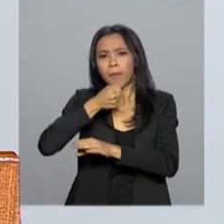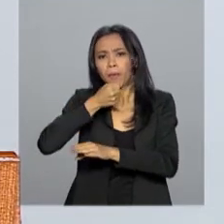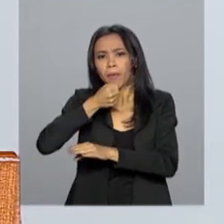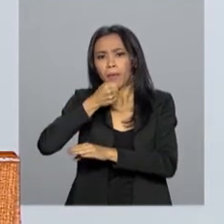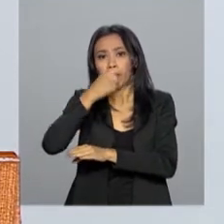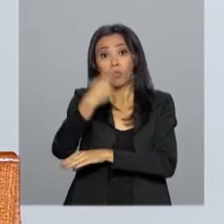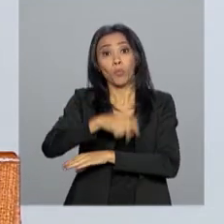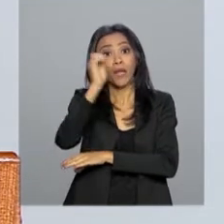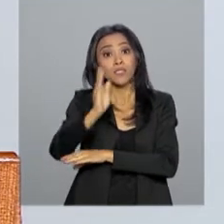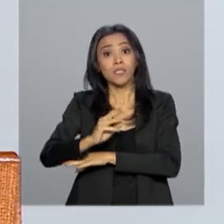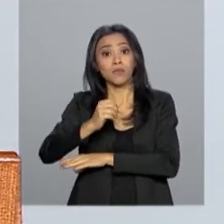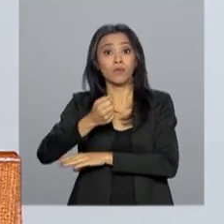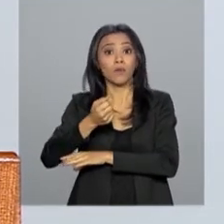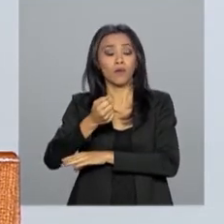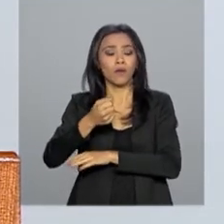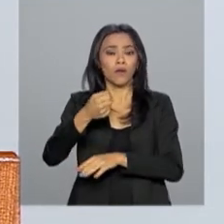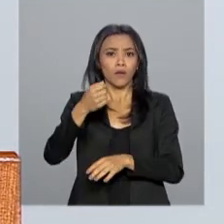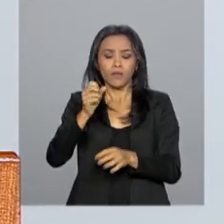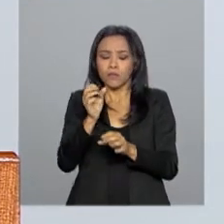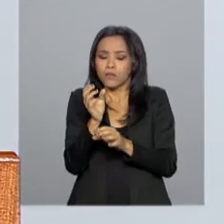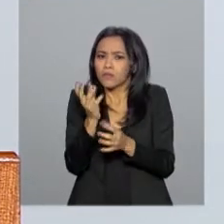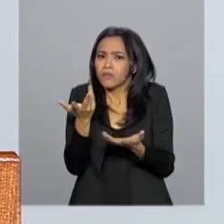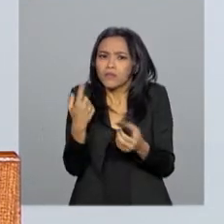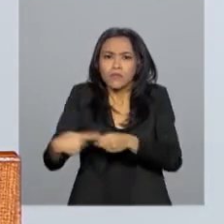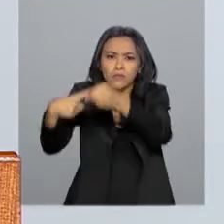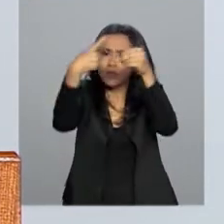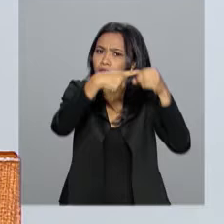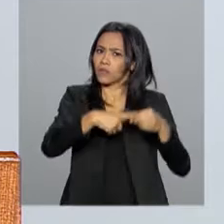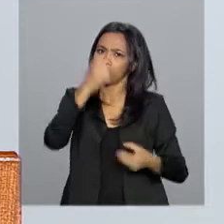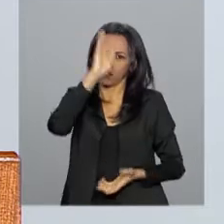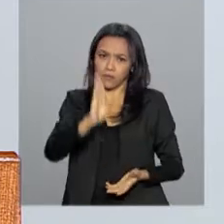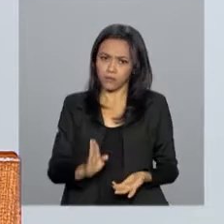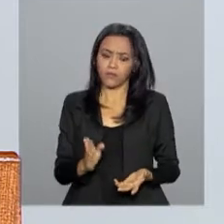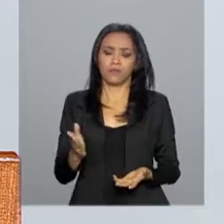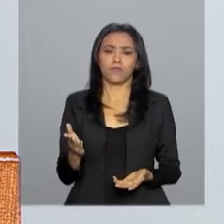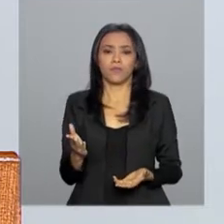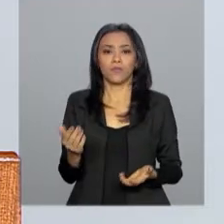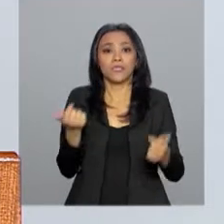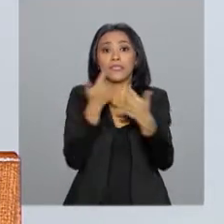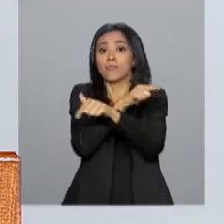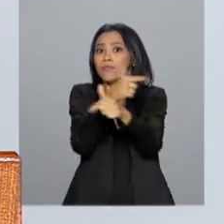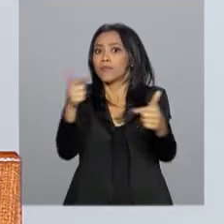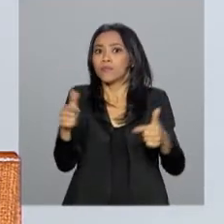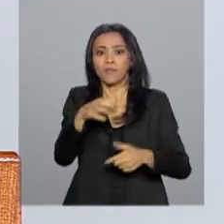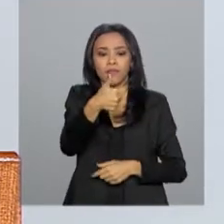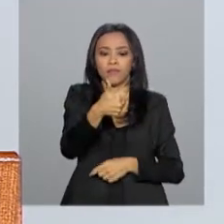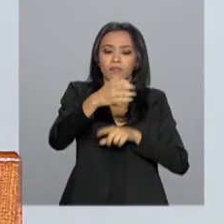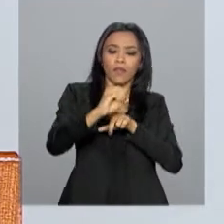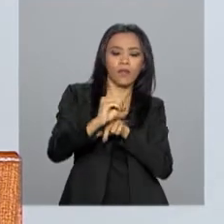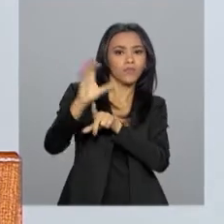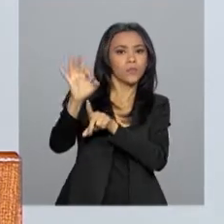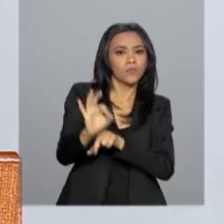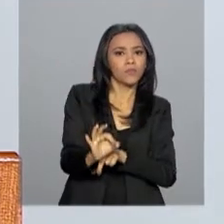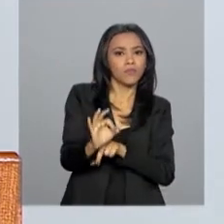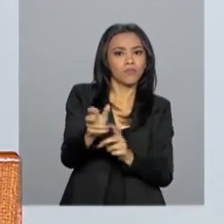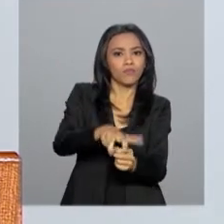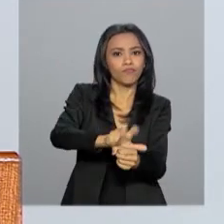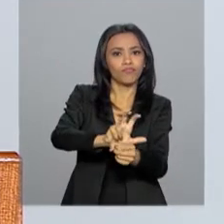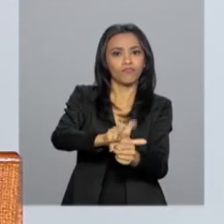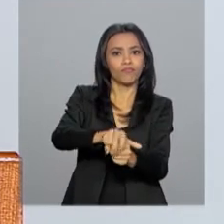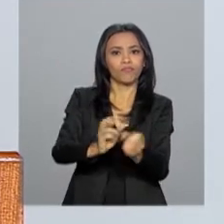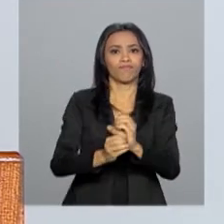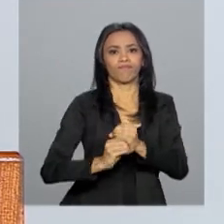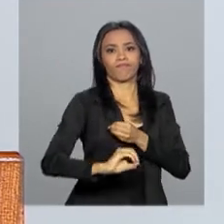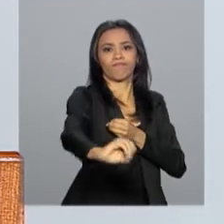incrível há pessoas que não as cidades municípios que não têm nem 10% o seriado